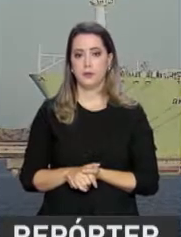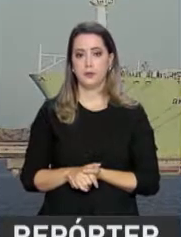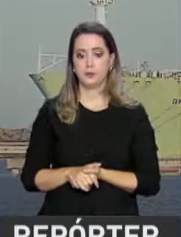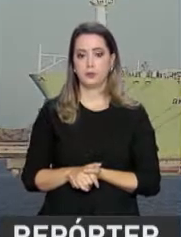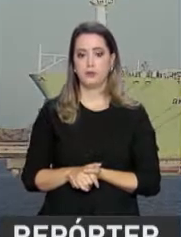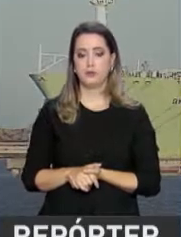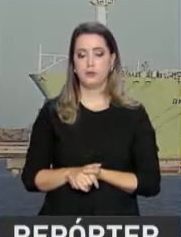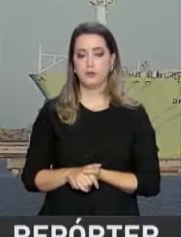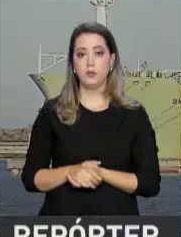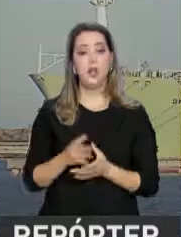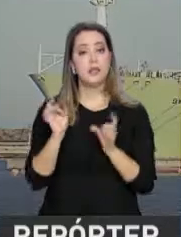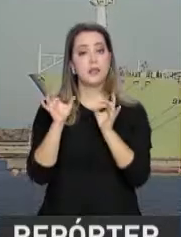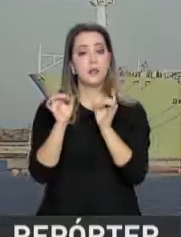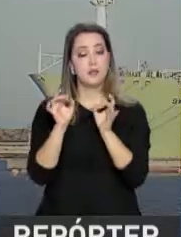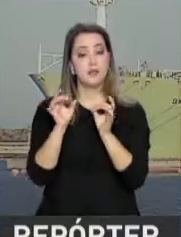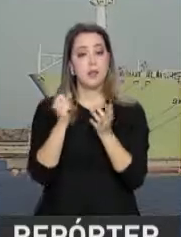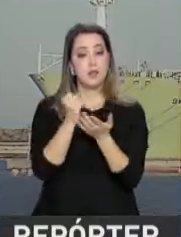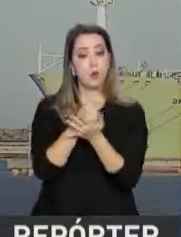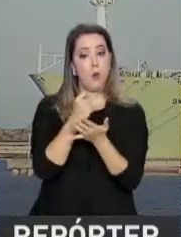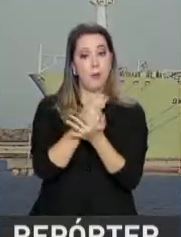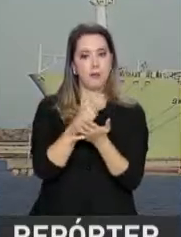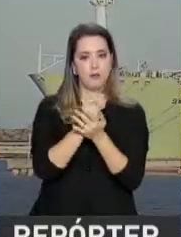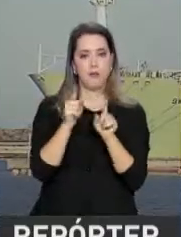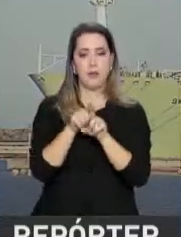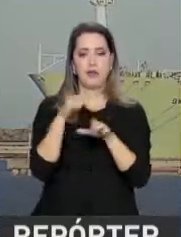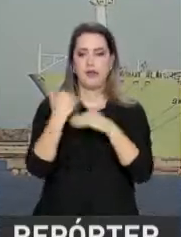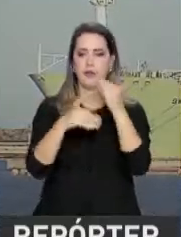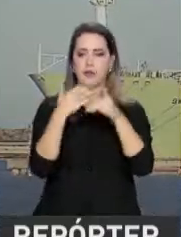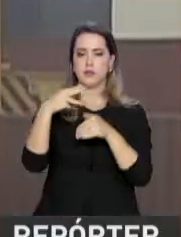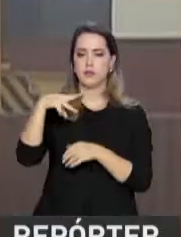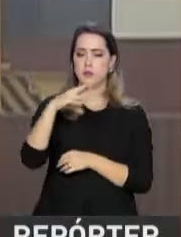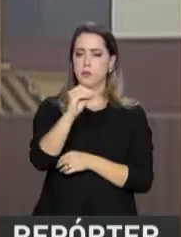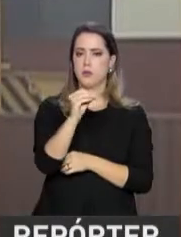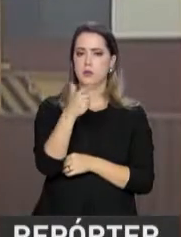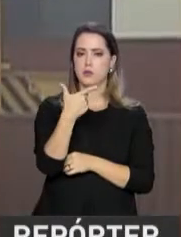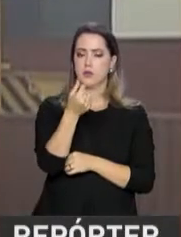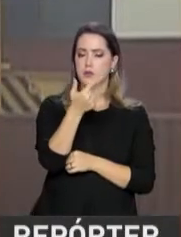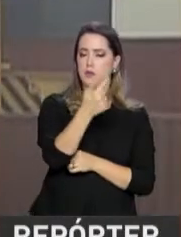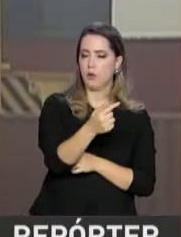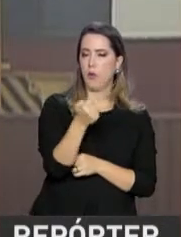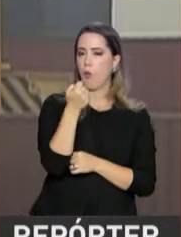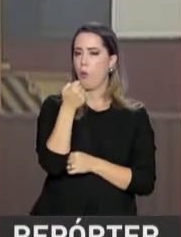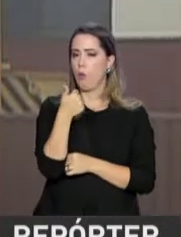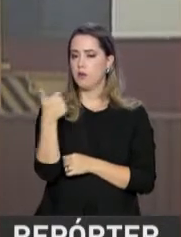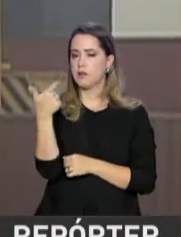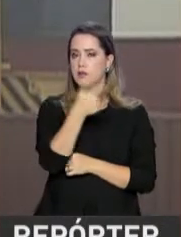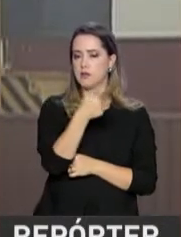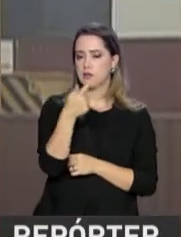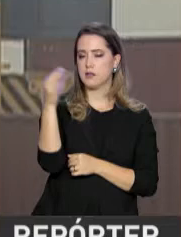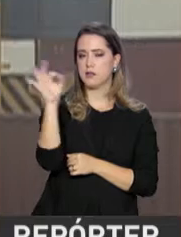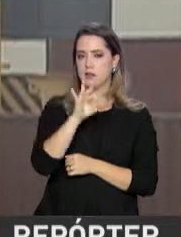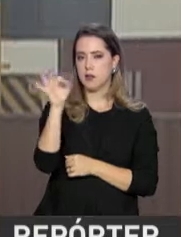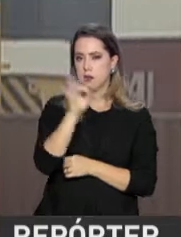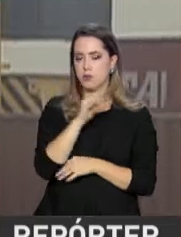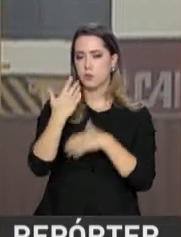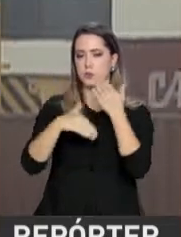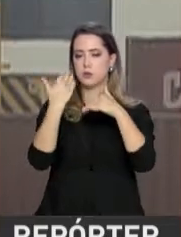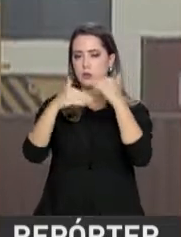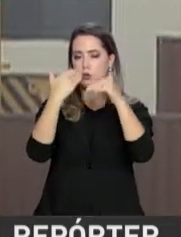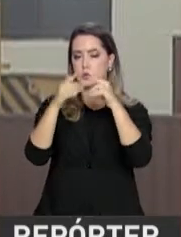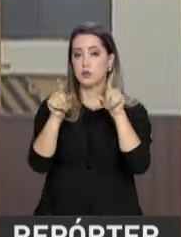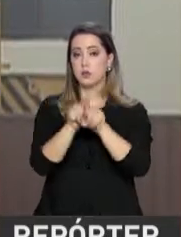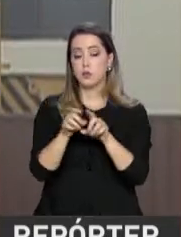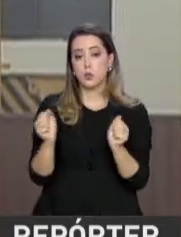importações também cresceram em relação a março de 2017 foram quase 17% de elevação